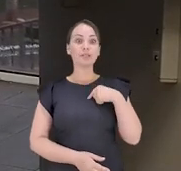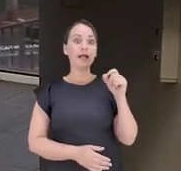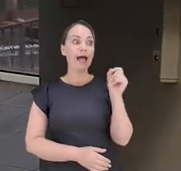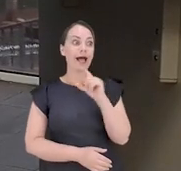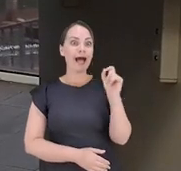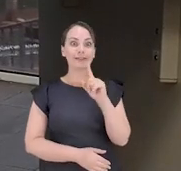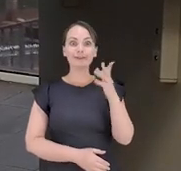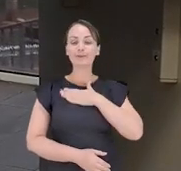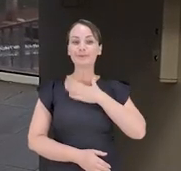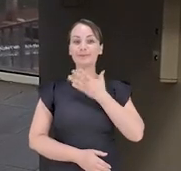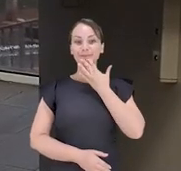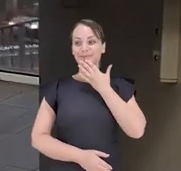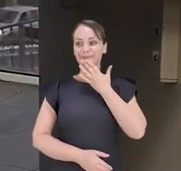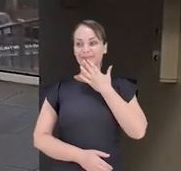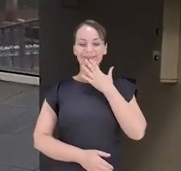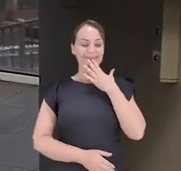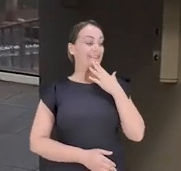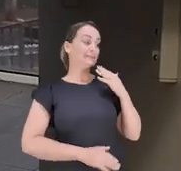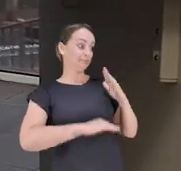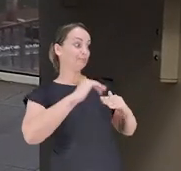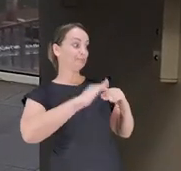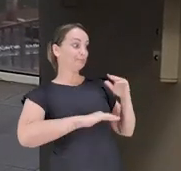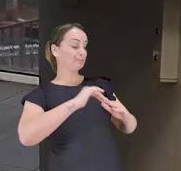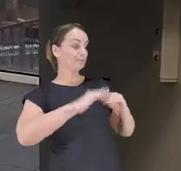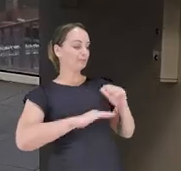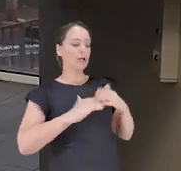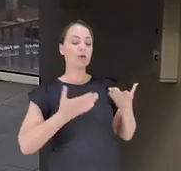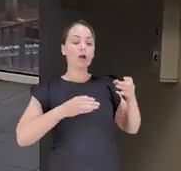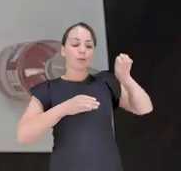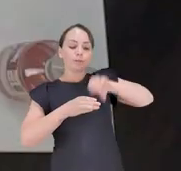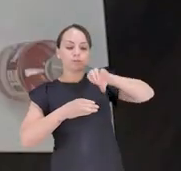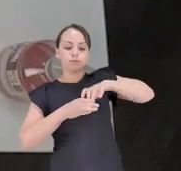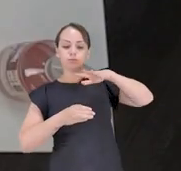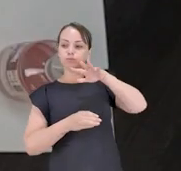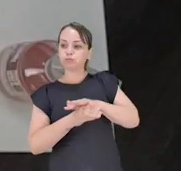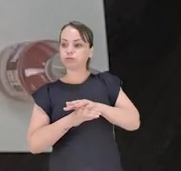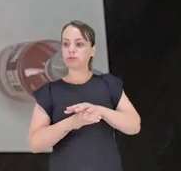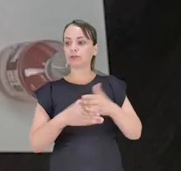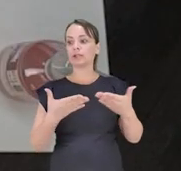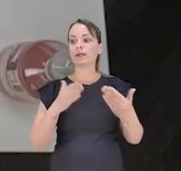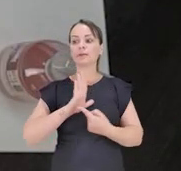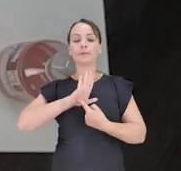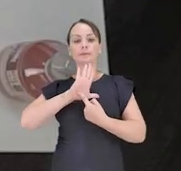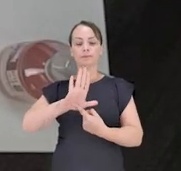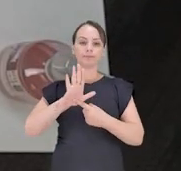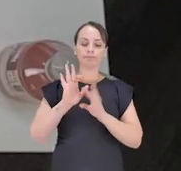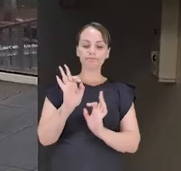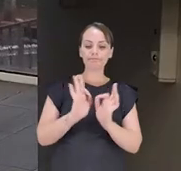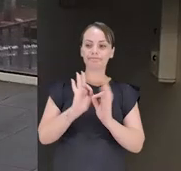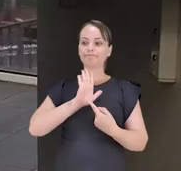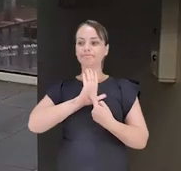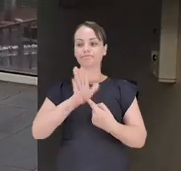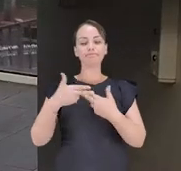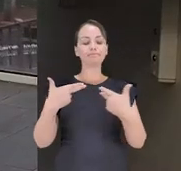aqui, ó, fazendo. Daqui a pouco já tá profissional. Vamos colocar nos potinhos. Tá. Agora a gente vai mostrar os charms, né, pra vocês,